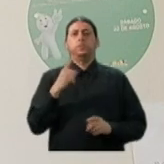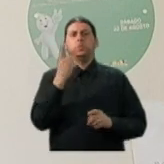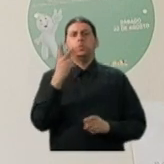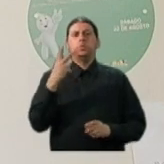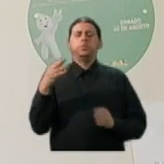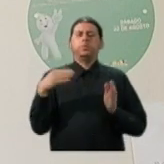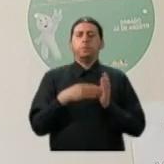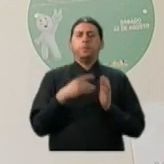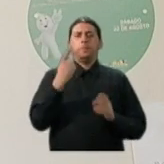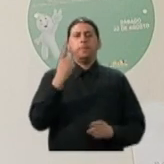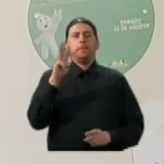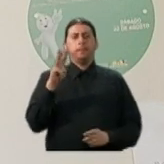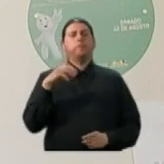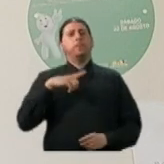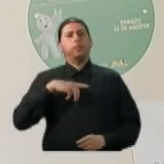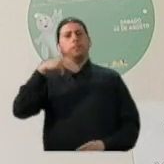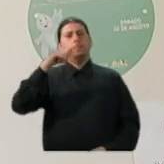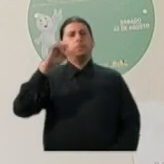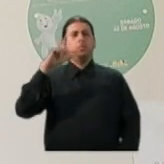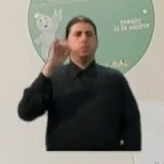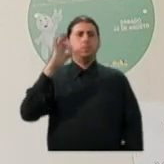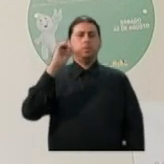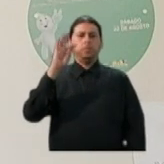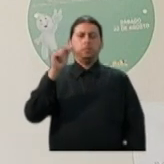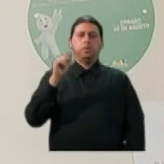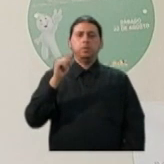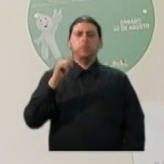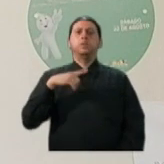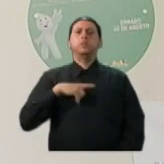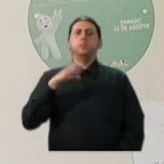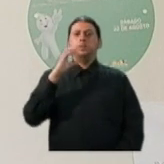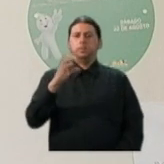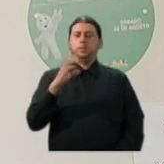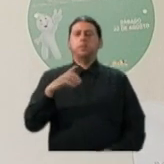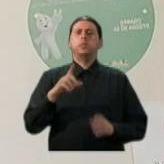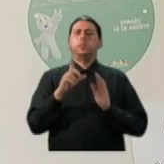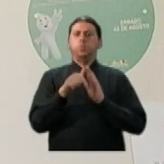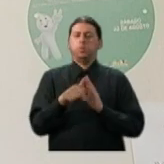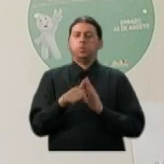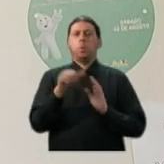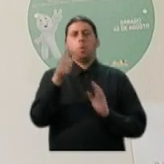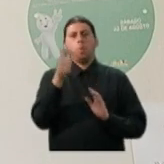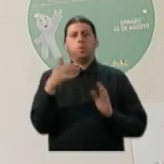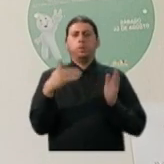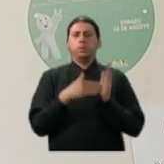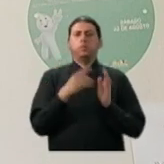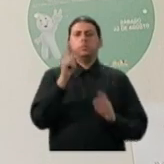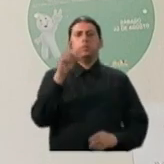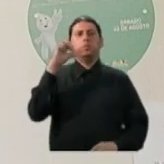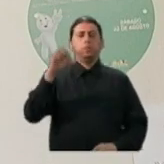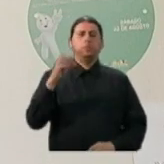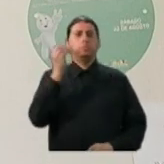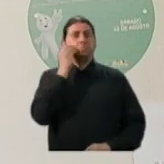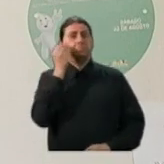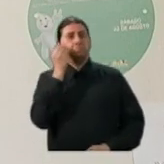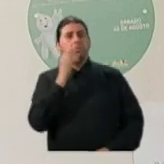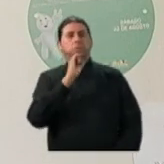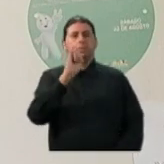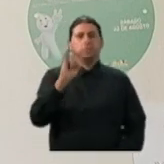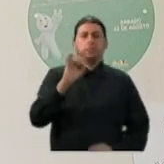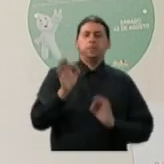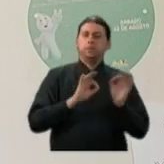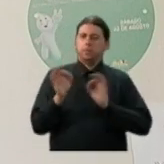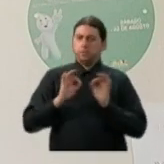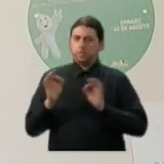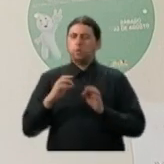da meningocócica C. Além disso, de 11 a 19 anos, os adolescentes devem conferir se fizeram todas